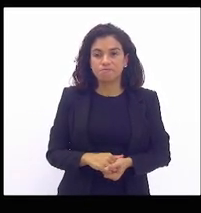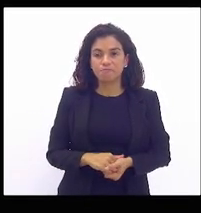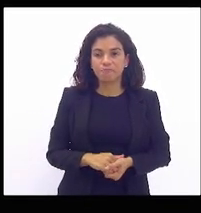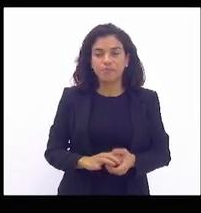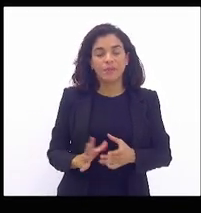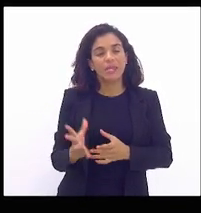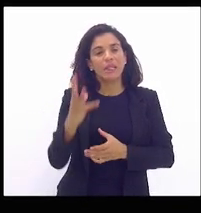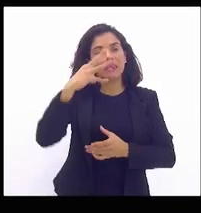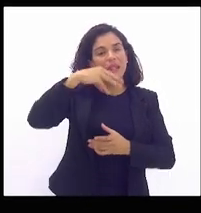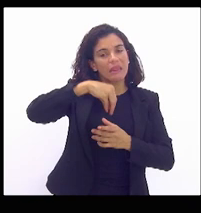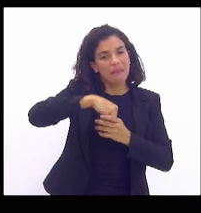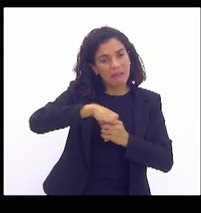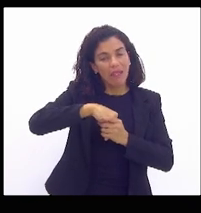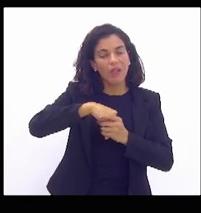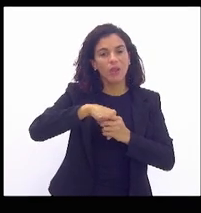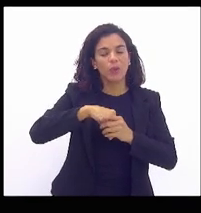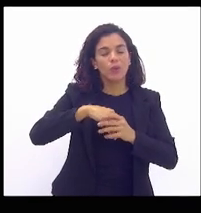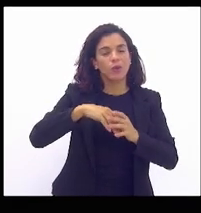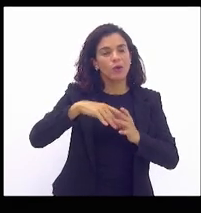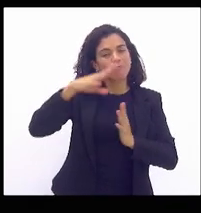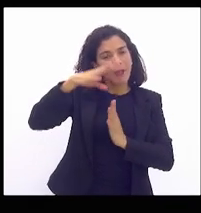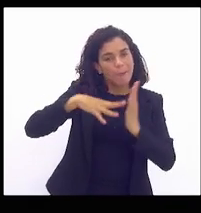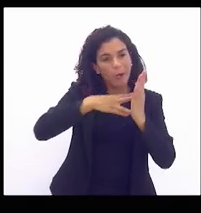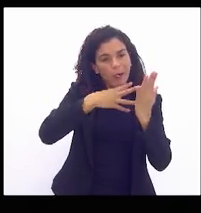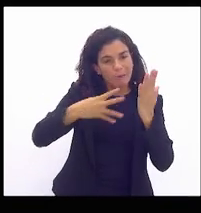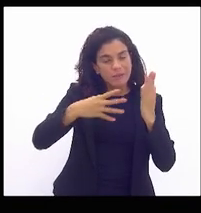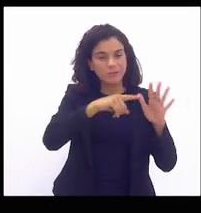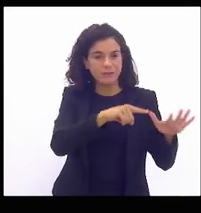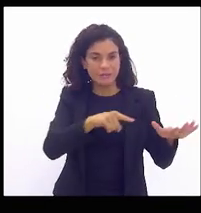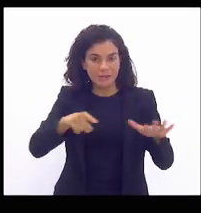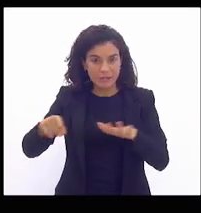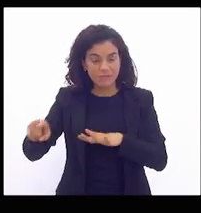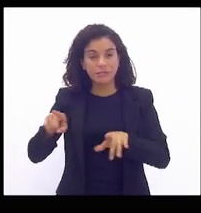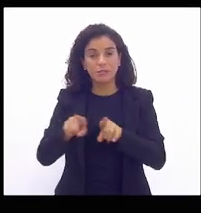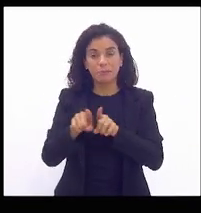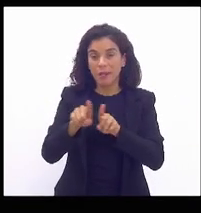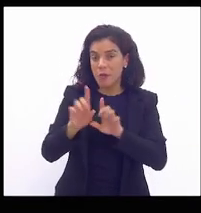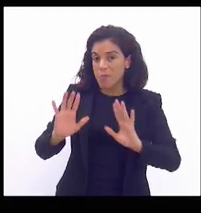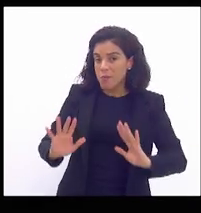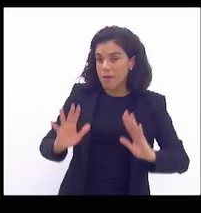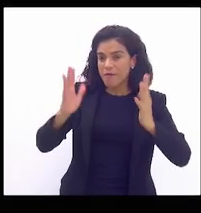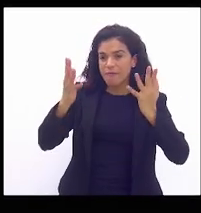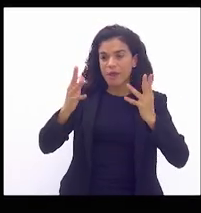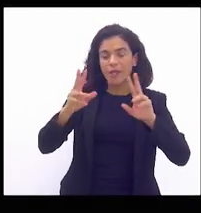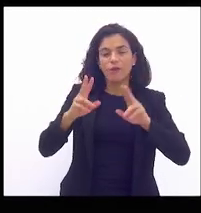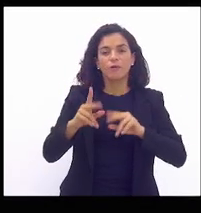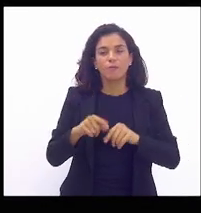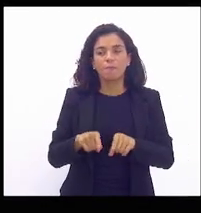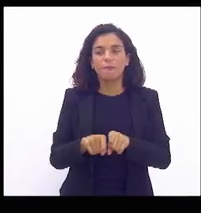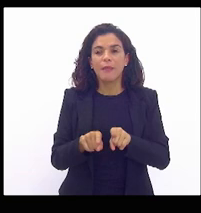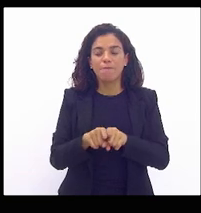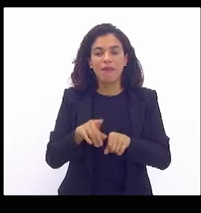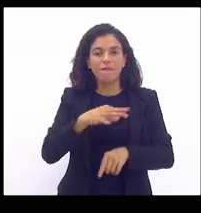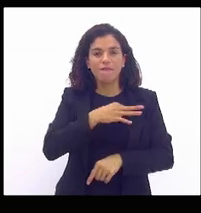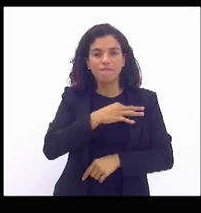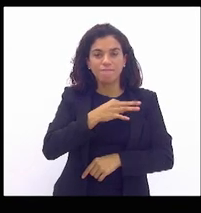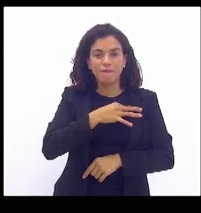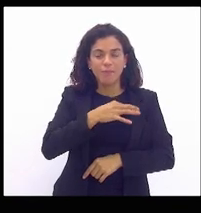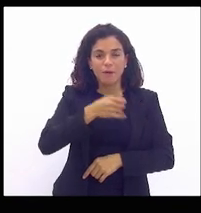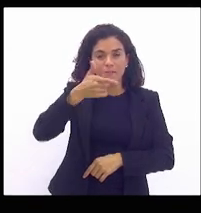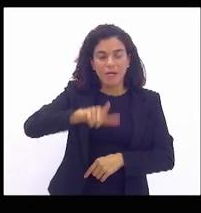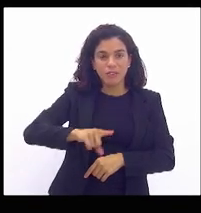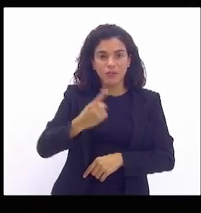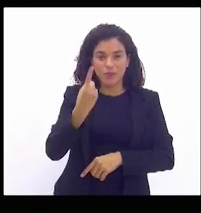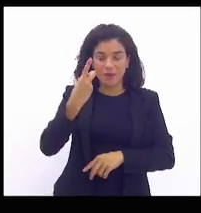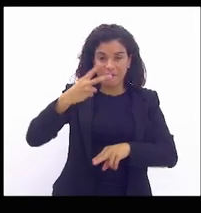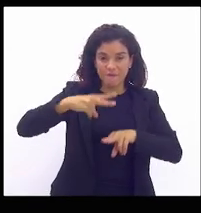Dentro da... Essa semana nós fizemos um evento também de uma forma voluntária, mais uma vez, que